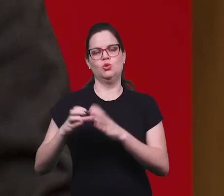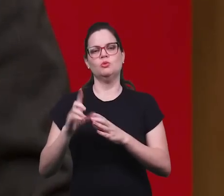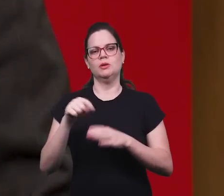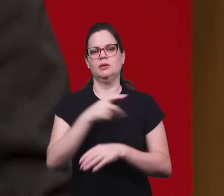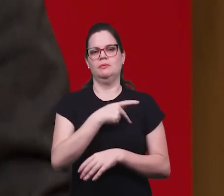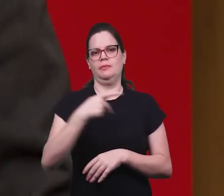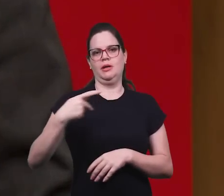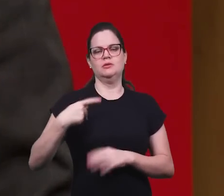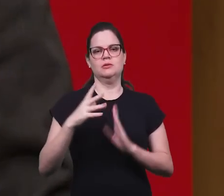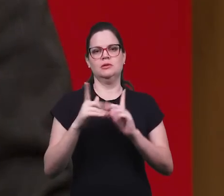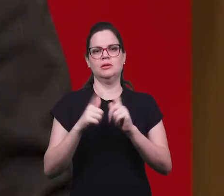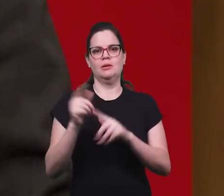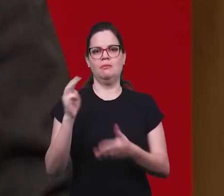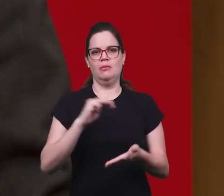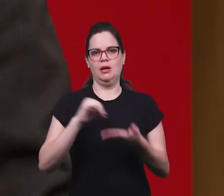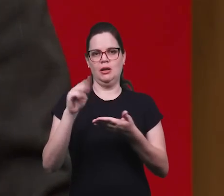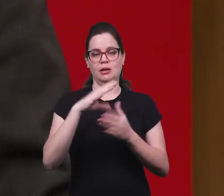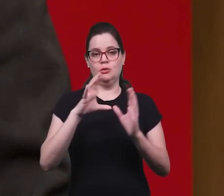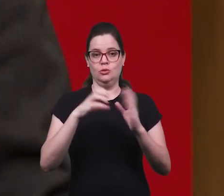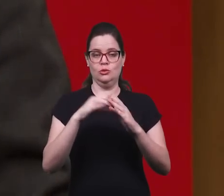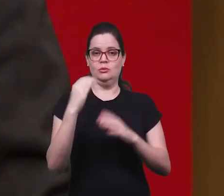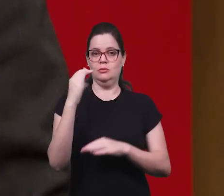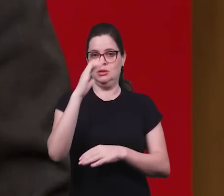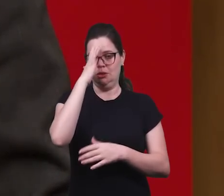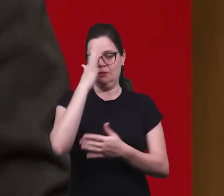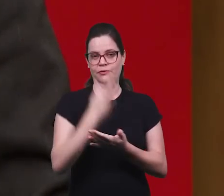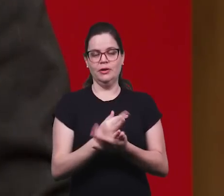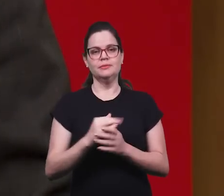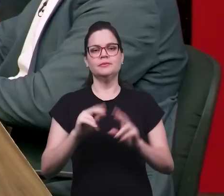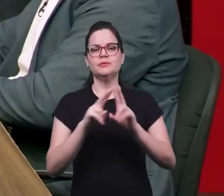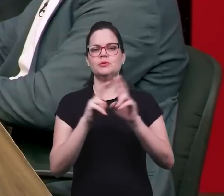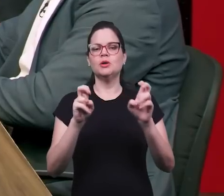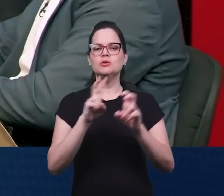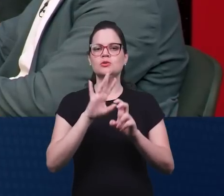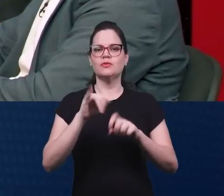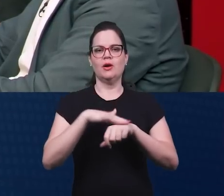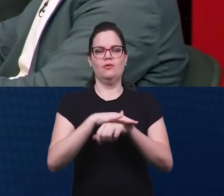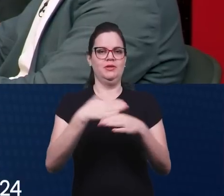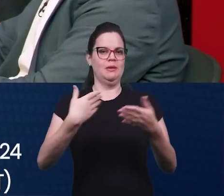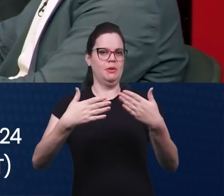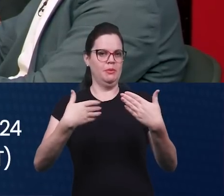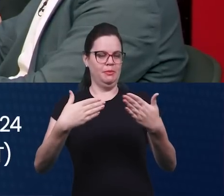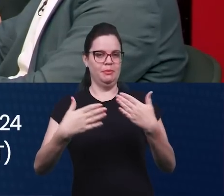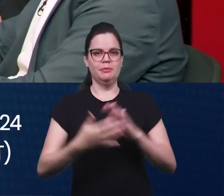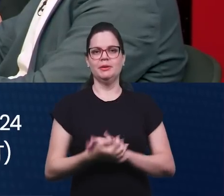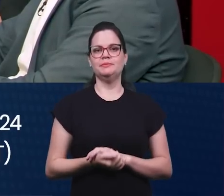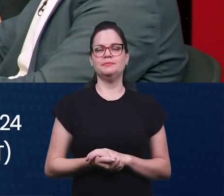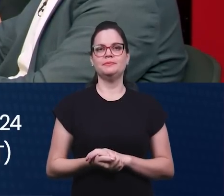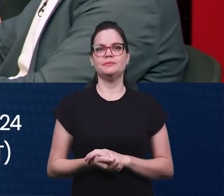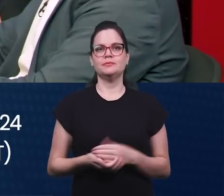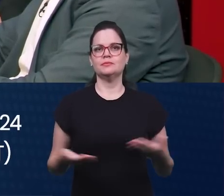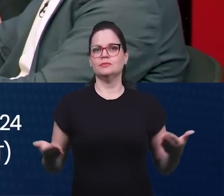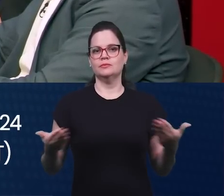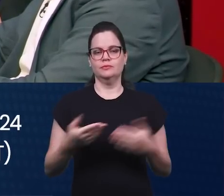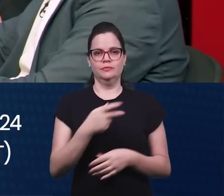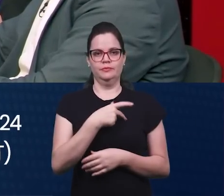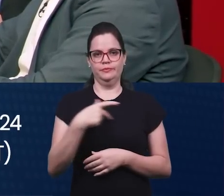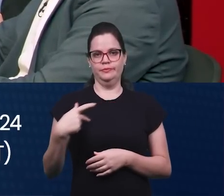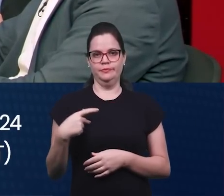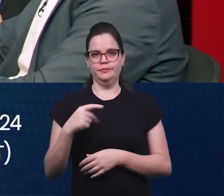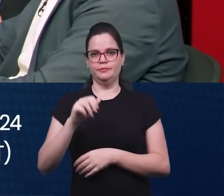Cristã Maranata, para falarmos a respeito desse assunto. E está aqui conosco hoje o